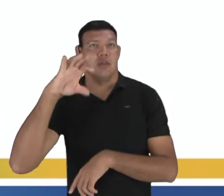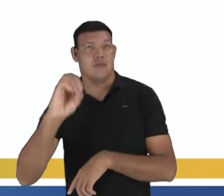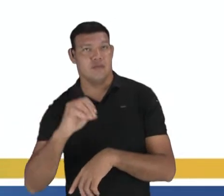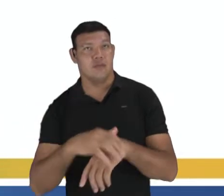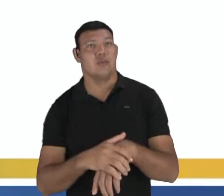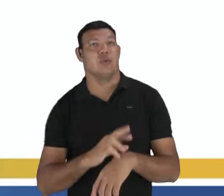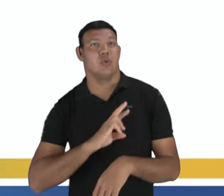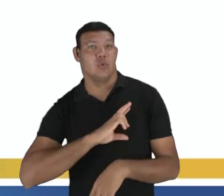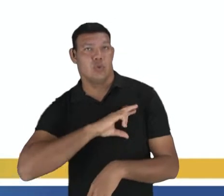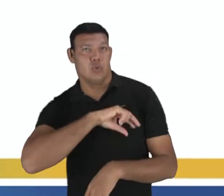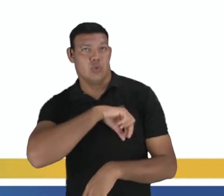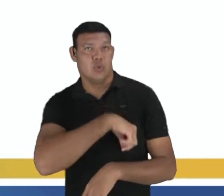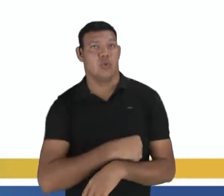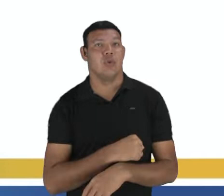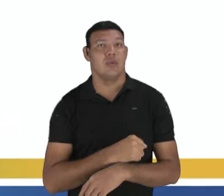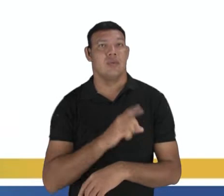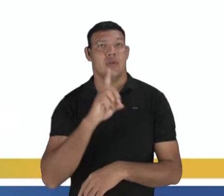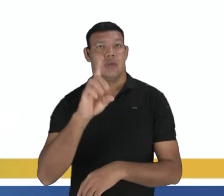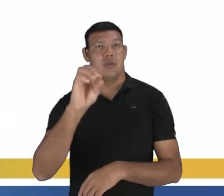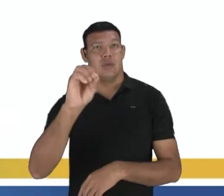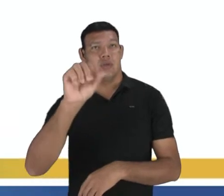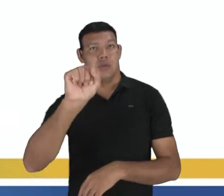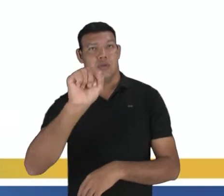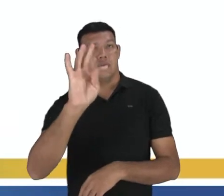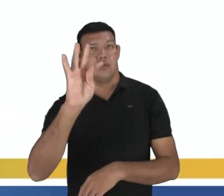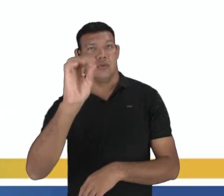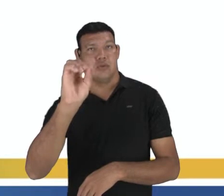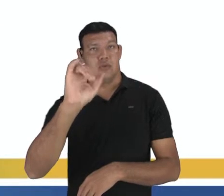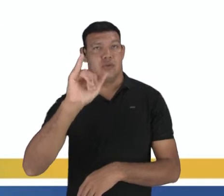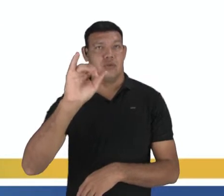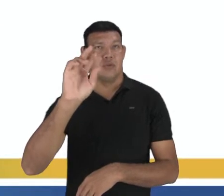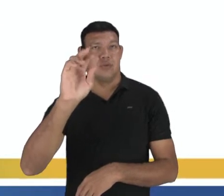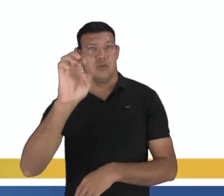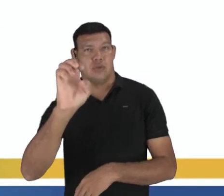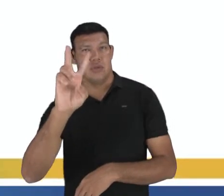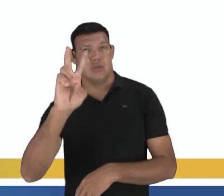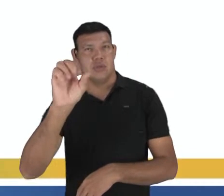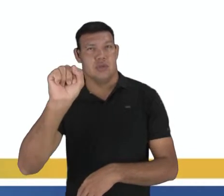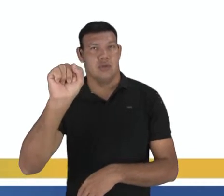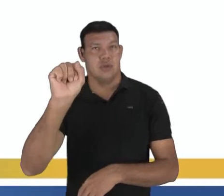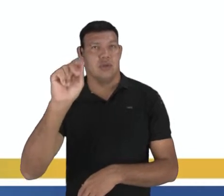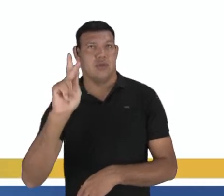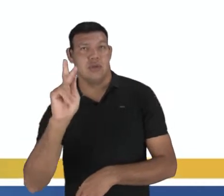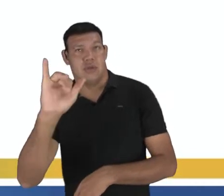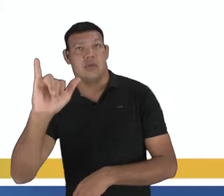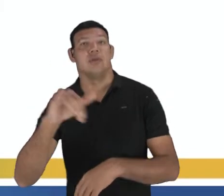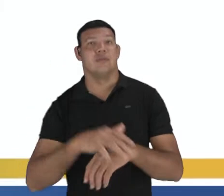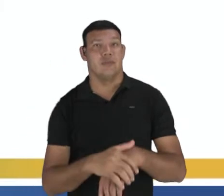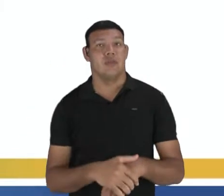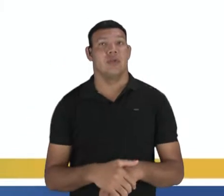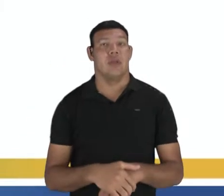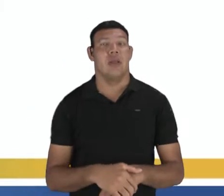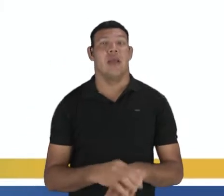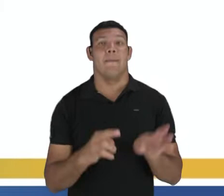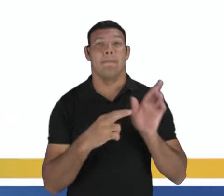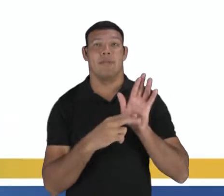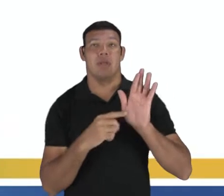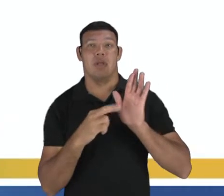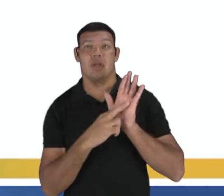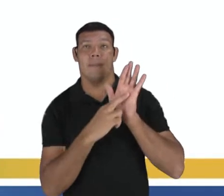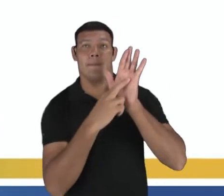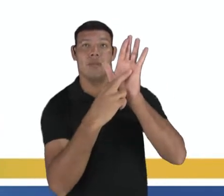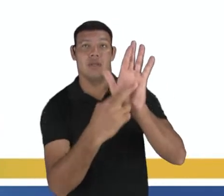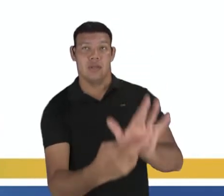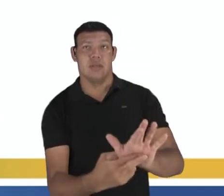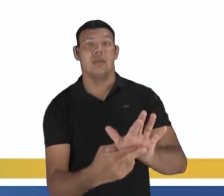dado texto, perspectivas ou pontos de vista de enunciadores, reais ou